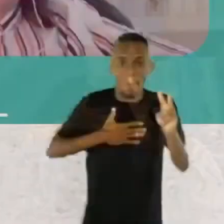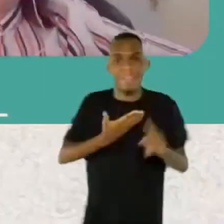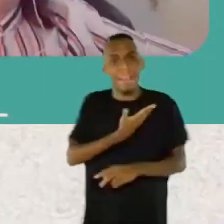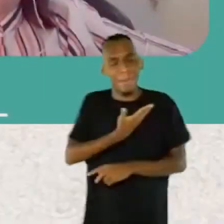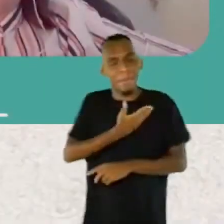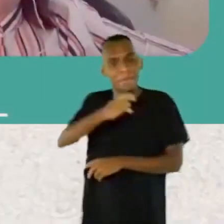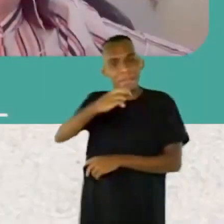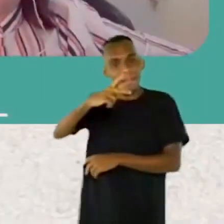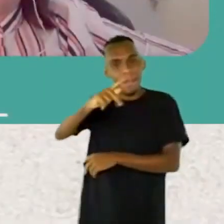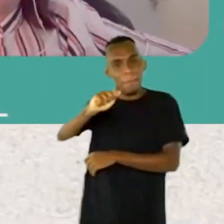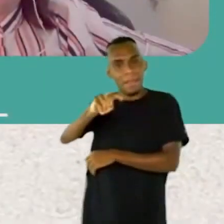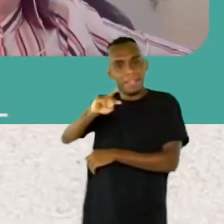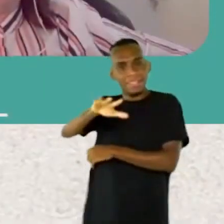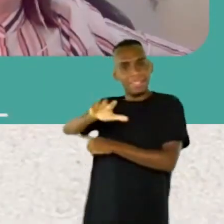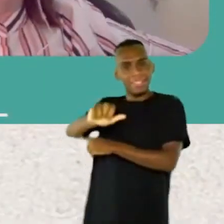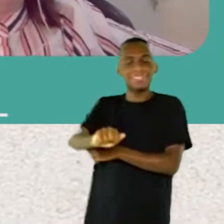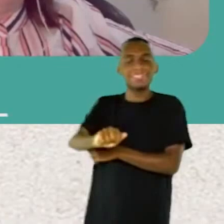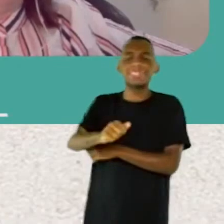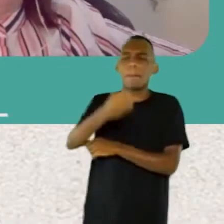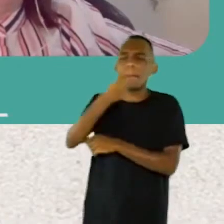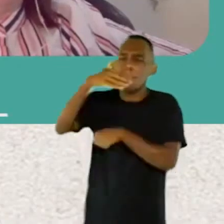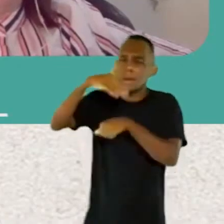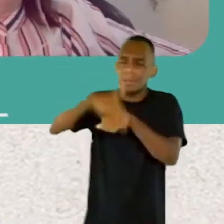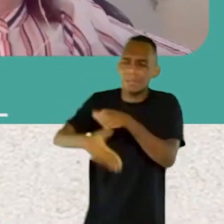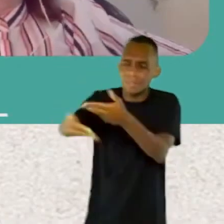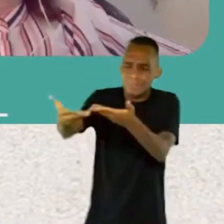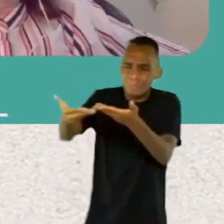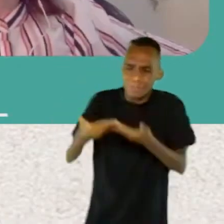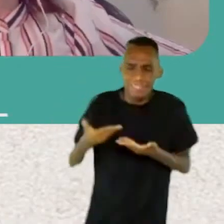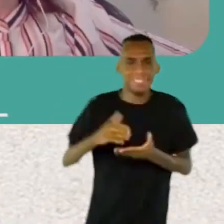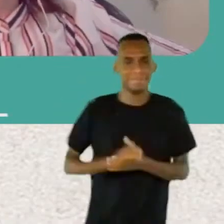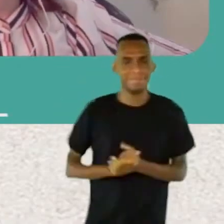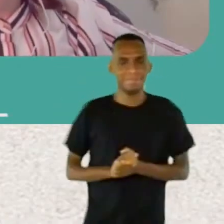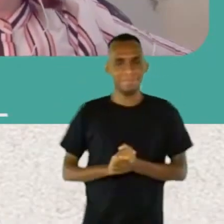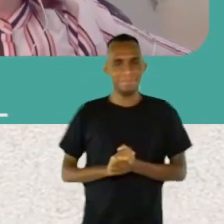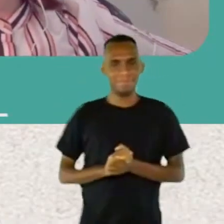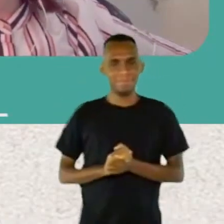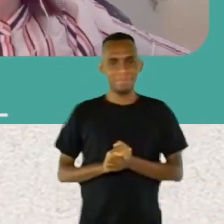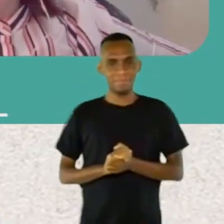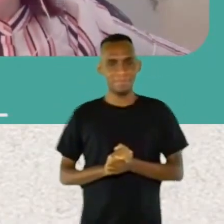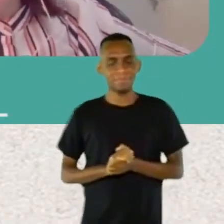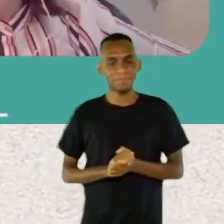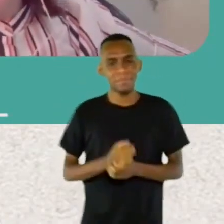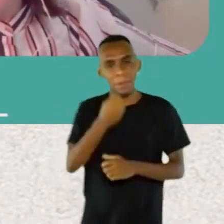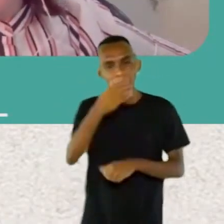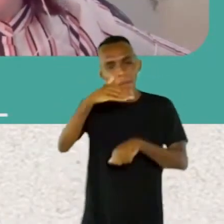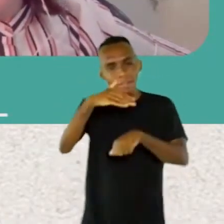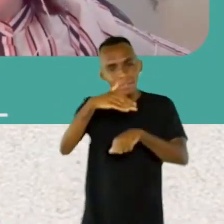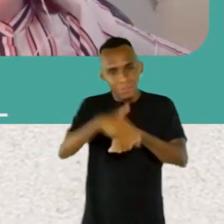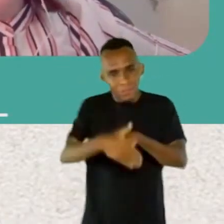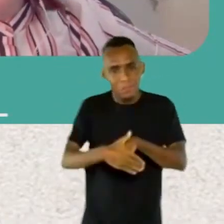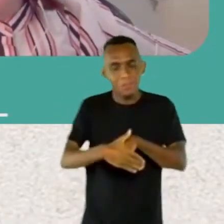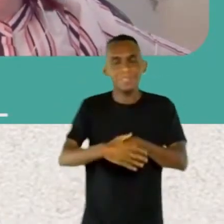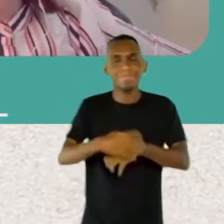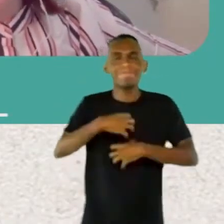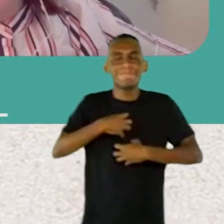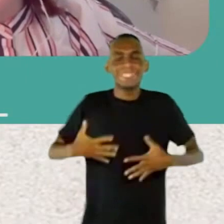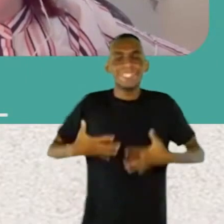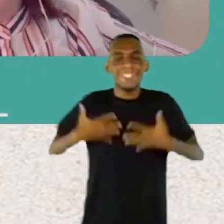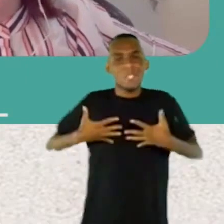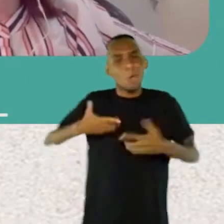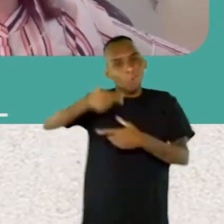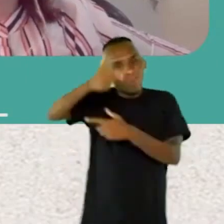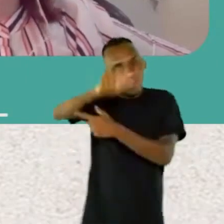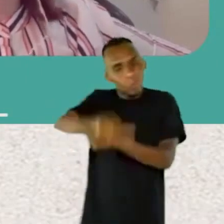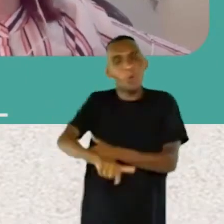Mello. Muito boa noite, Patrícia. Boa noite. Que alegria estar de novo aqui com você,